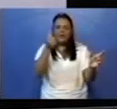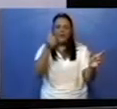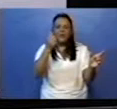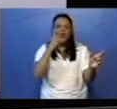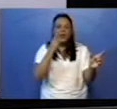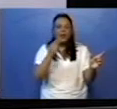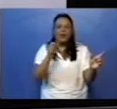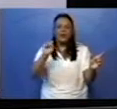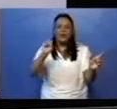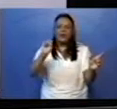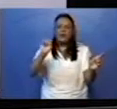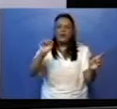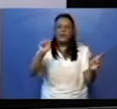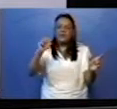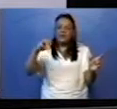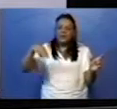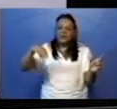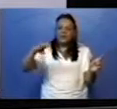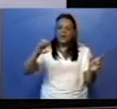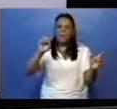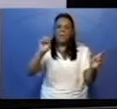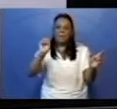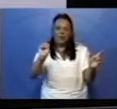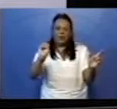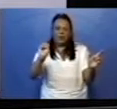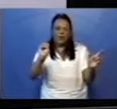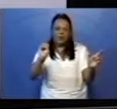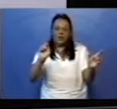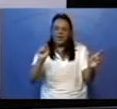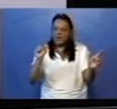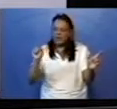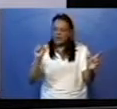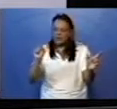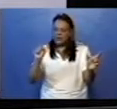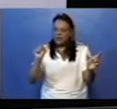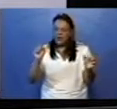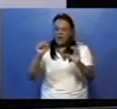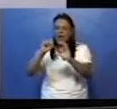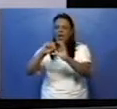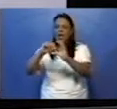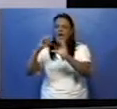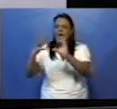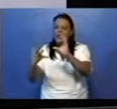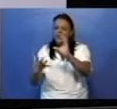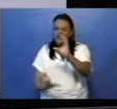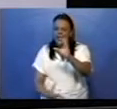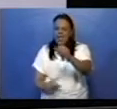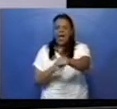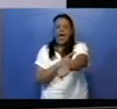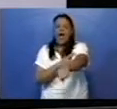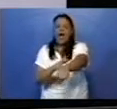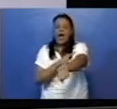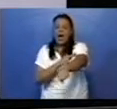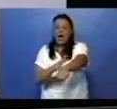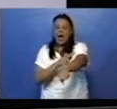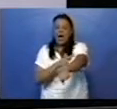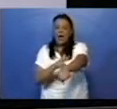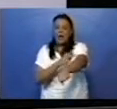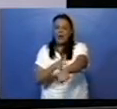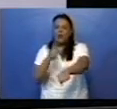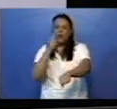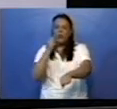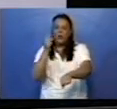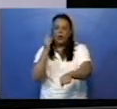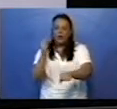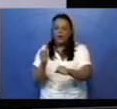gato, substantivo. Siamês é a característica, no caso aqui, né, a raça do gato. Então,